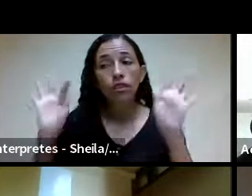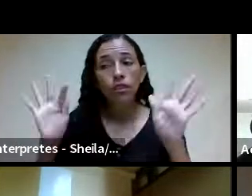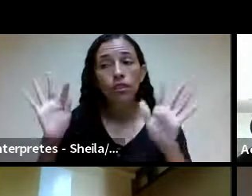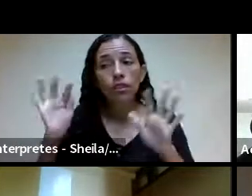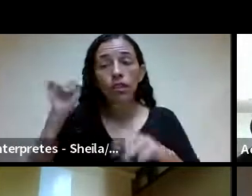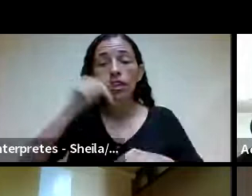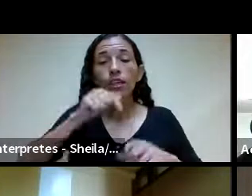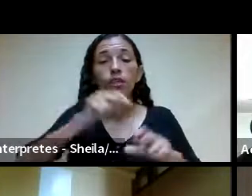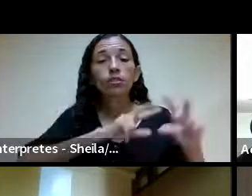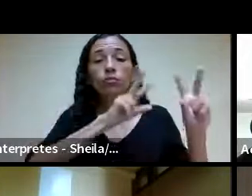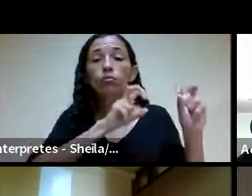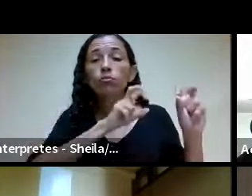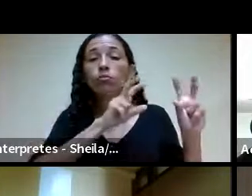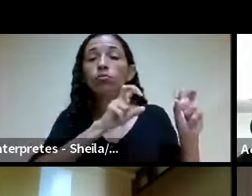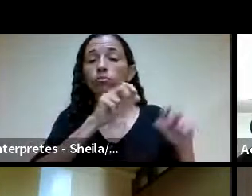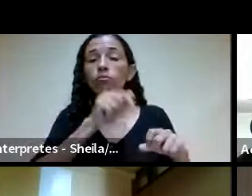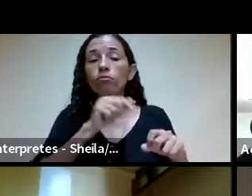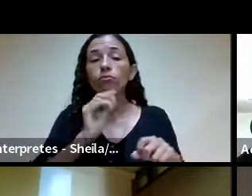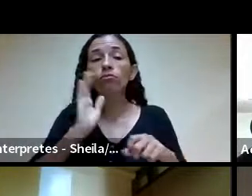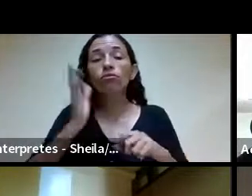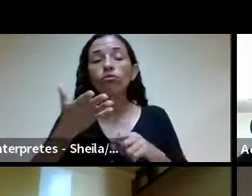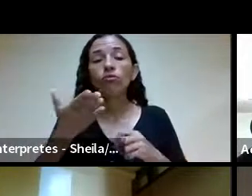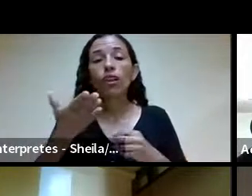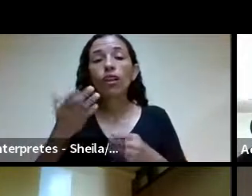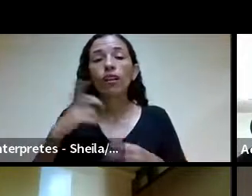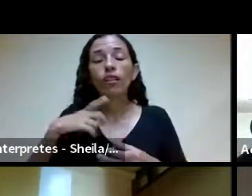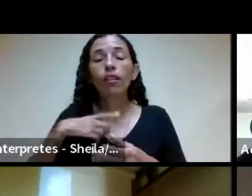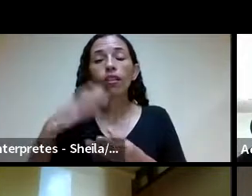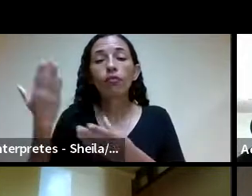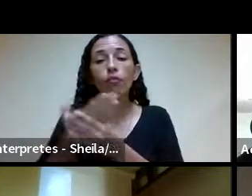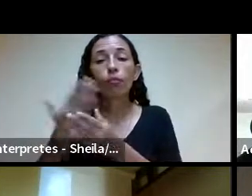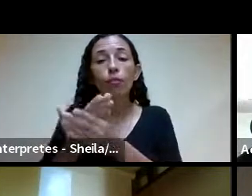já foi enfrentada aqui no TRE em outras ocasiões.